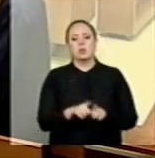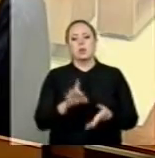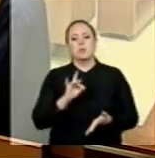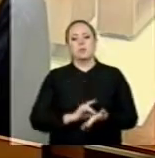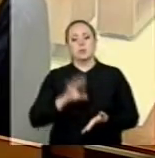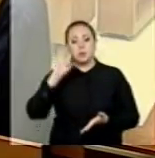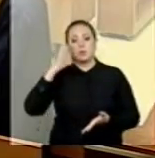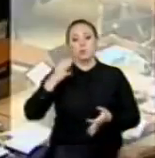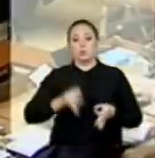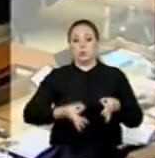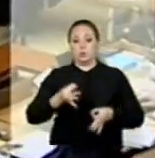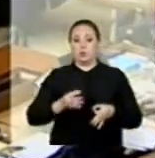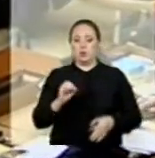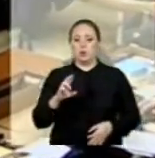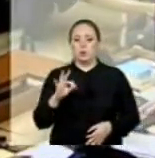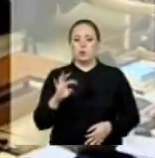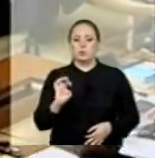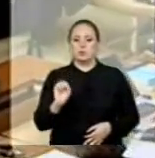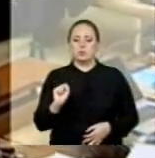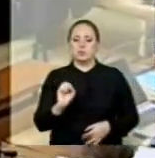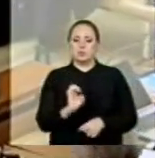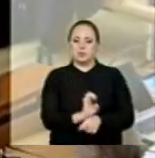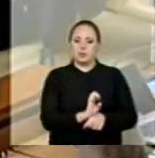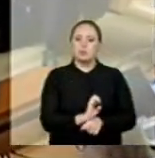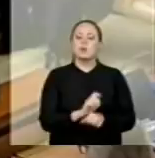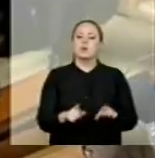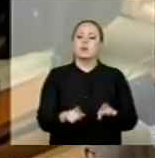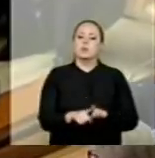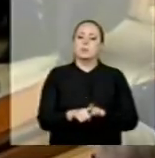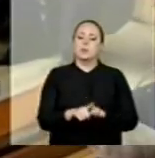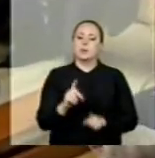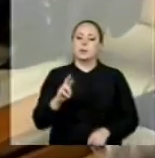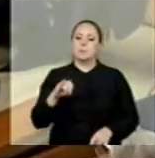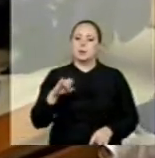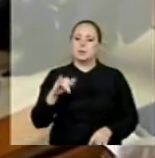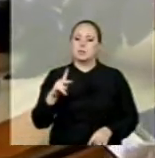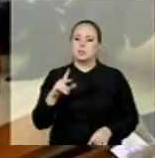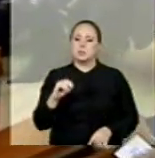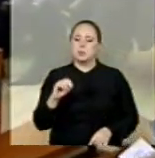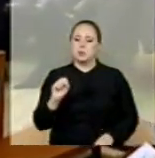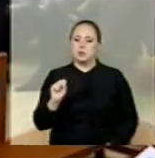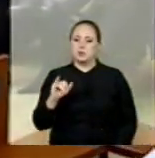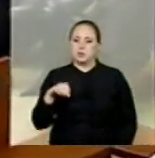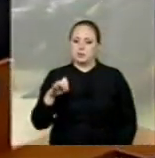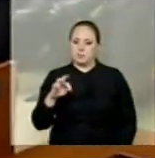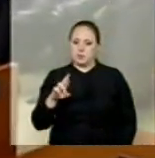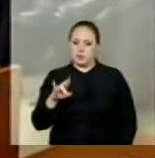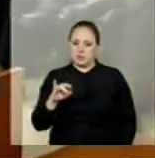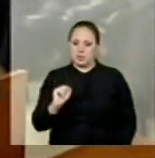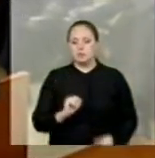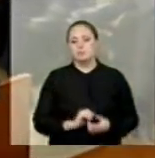decisões judiciais das cortes estaduais, bem como no princípio da simetria. Por último, faço menção